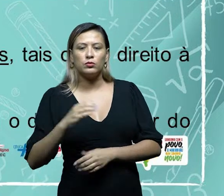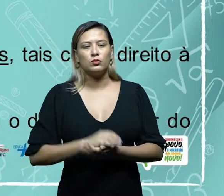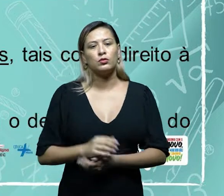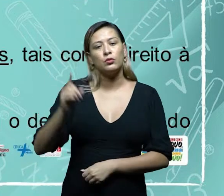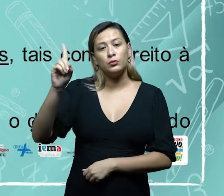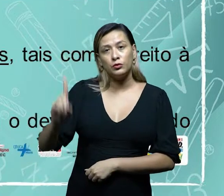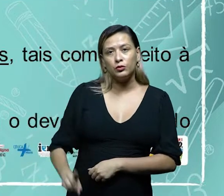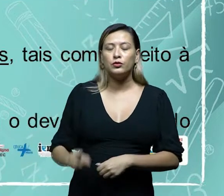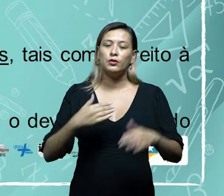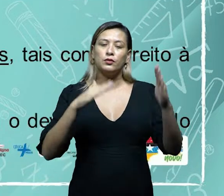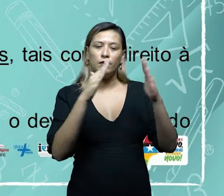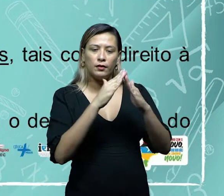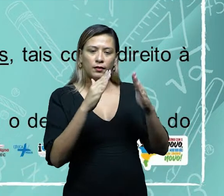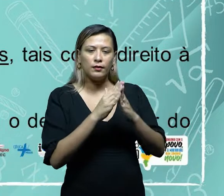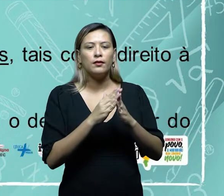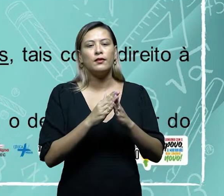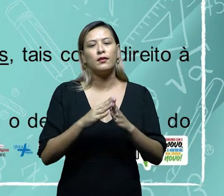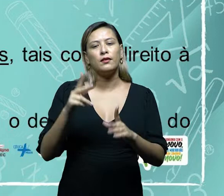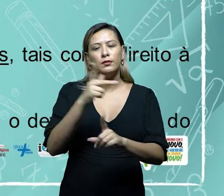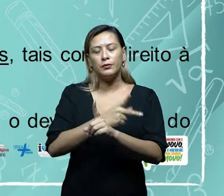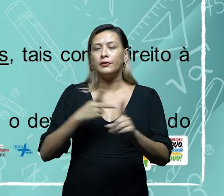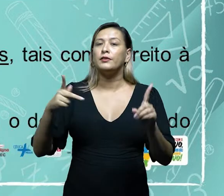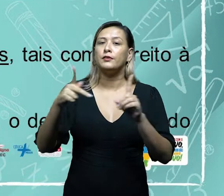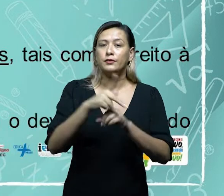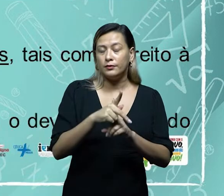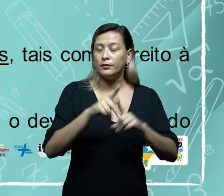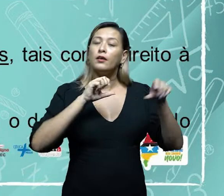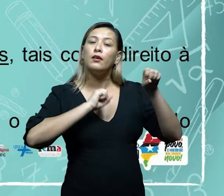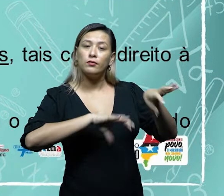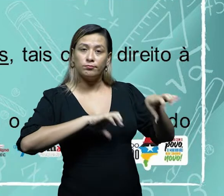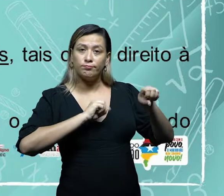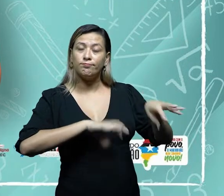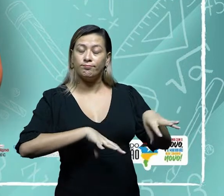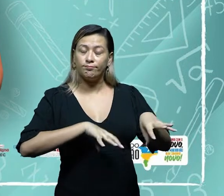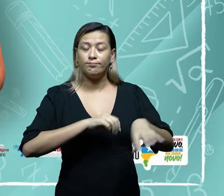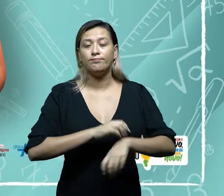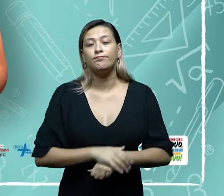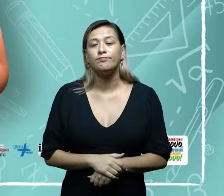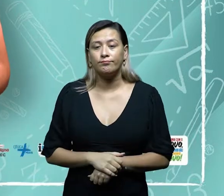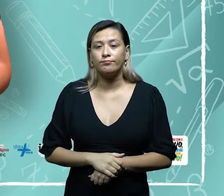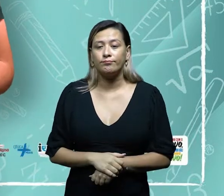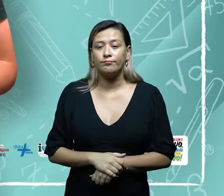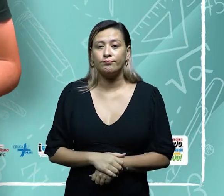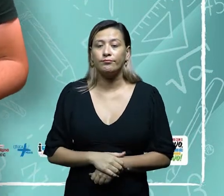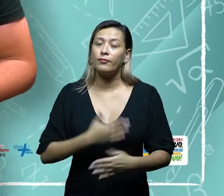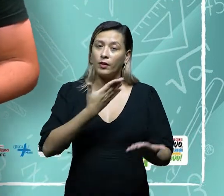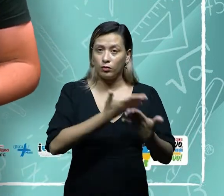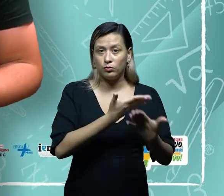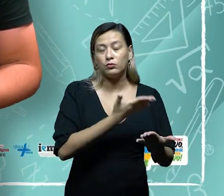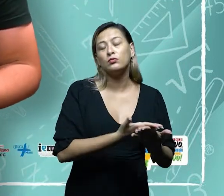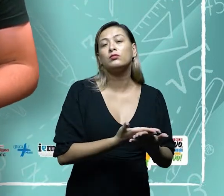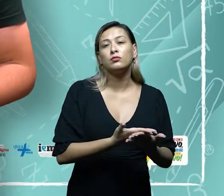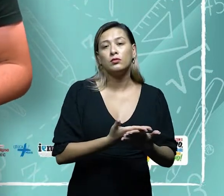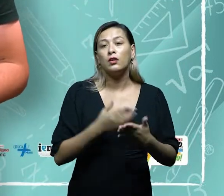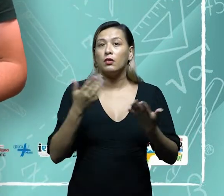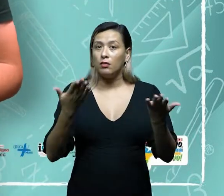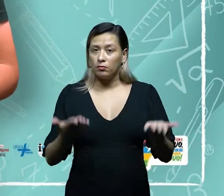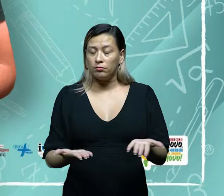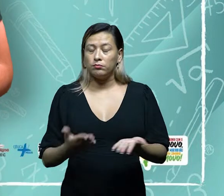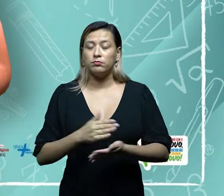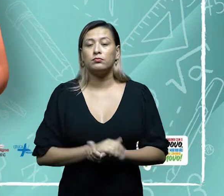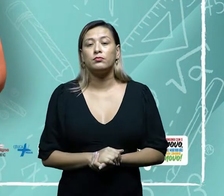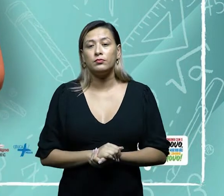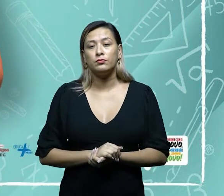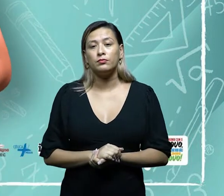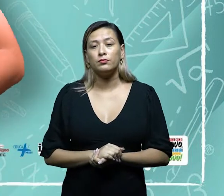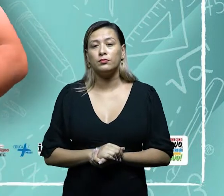direito à moradia, à previdência social, né, à educação. Então, é a partir dessas segundas dimensões de direito que